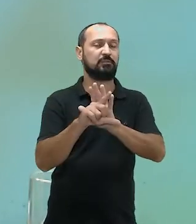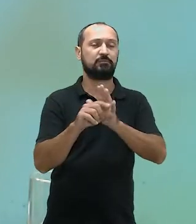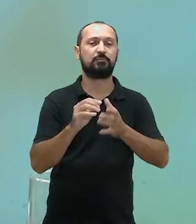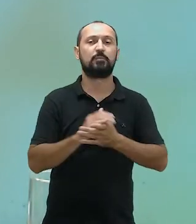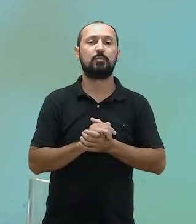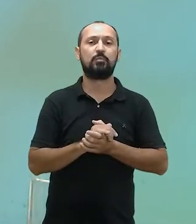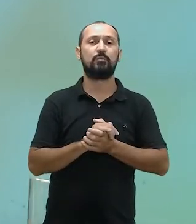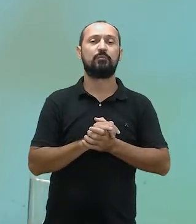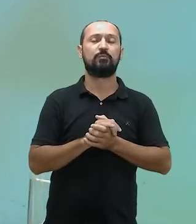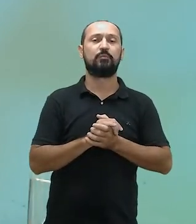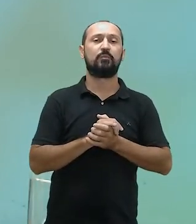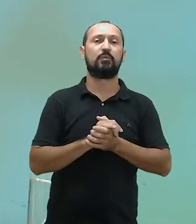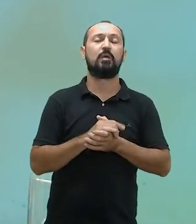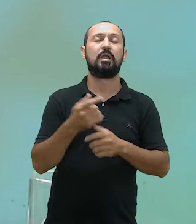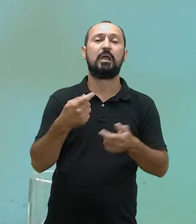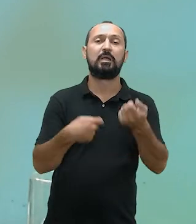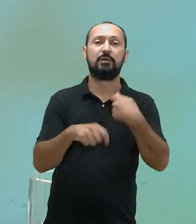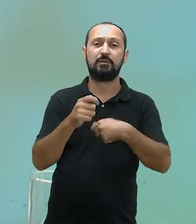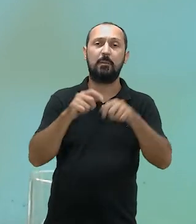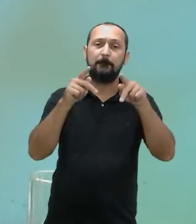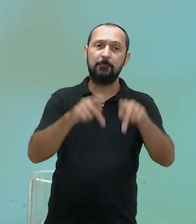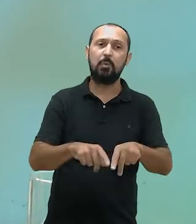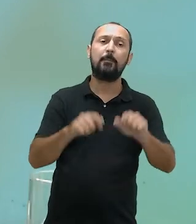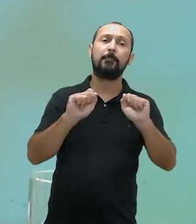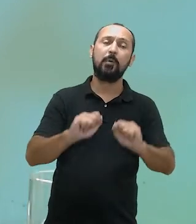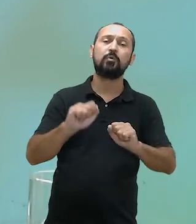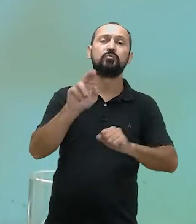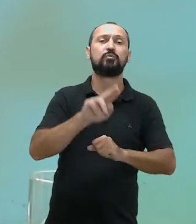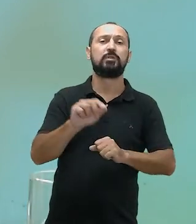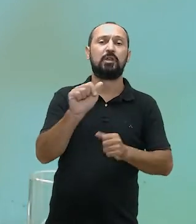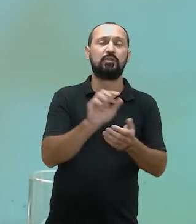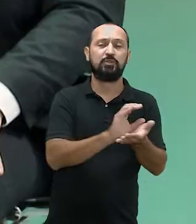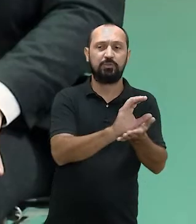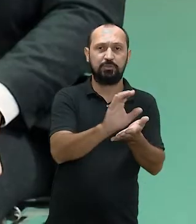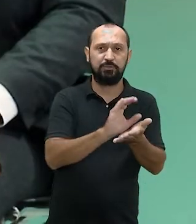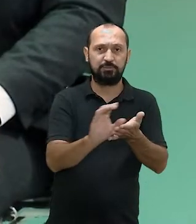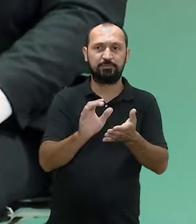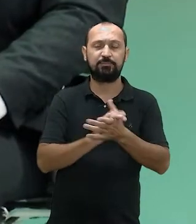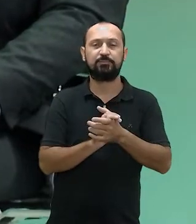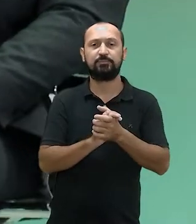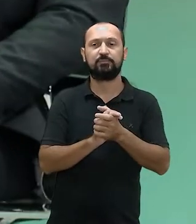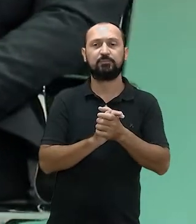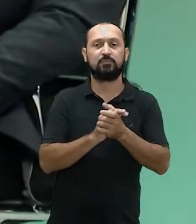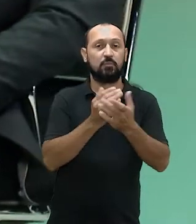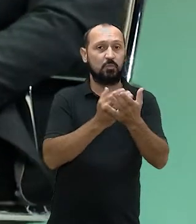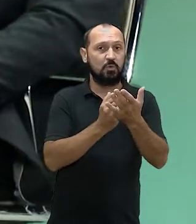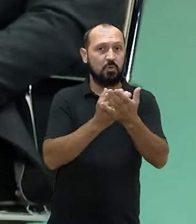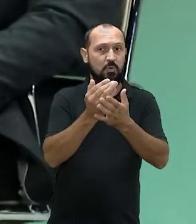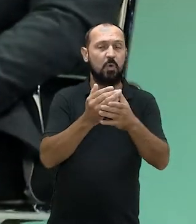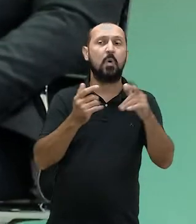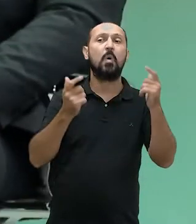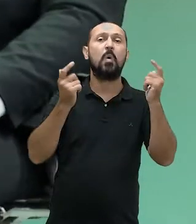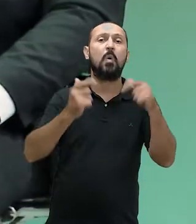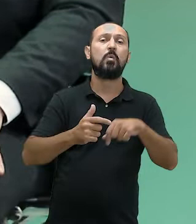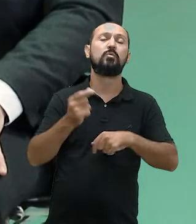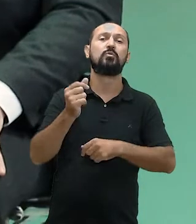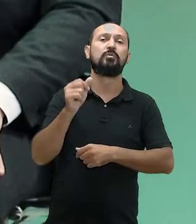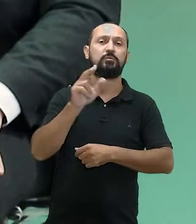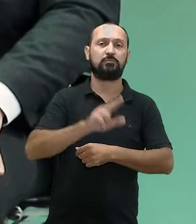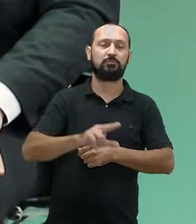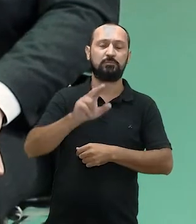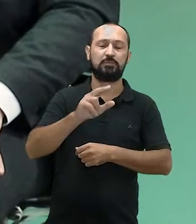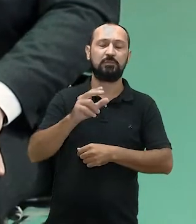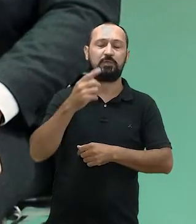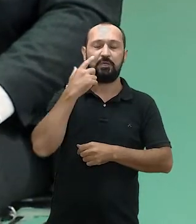leis? Bom, onde a administração pública pode gastar o dinheiro? Inicialmente, em relação a onde deve